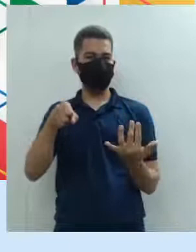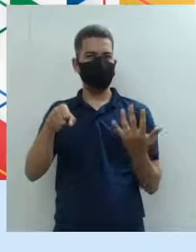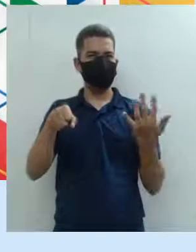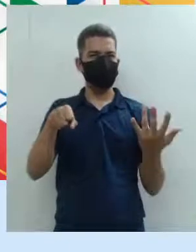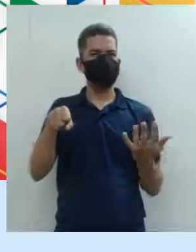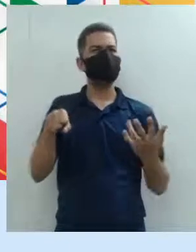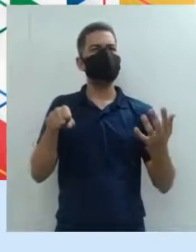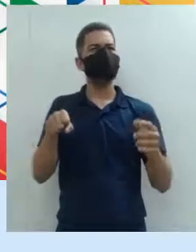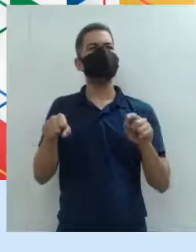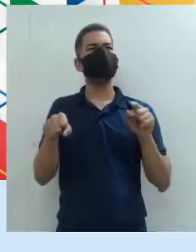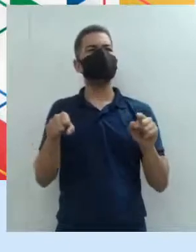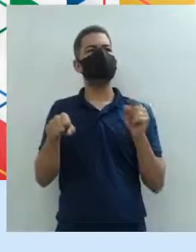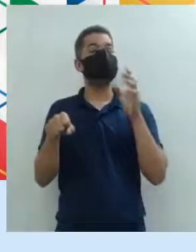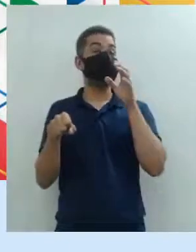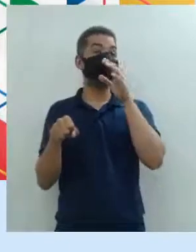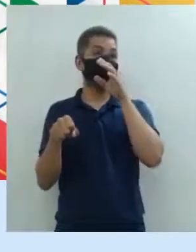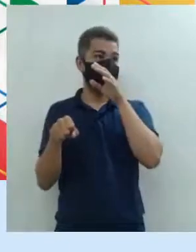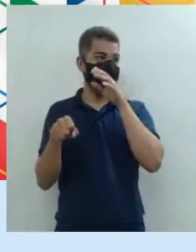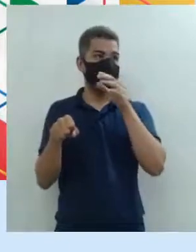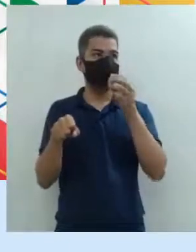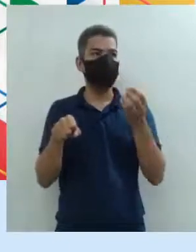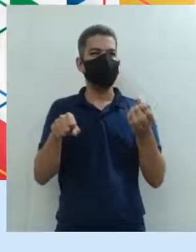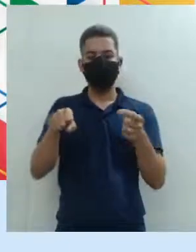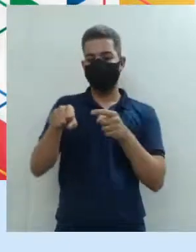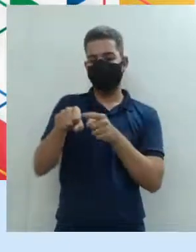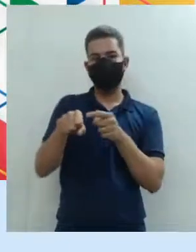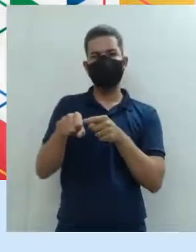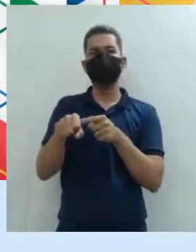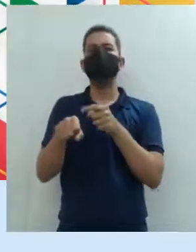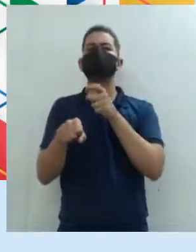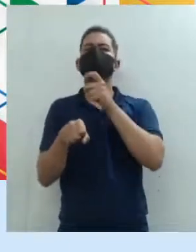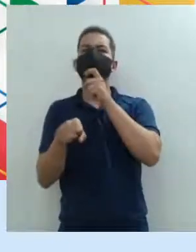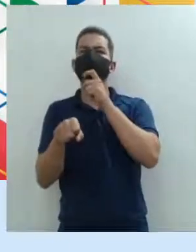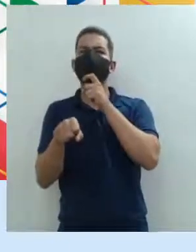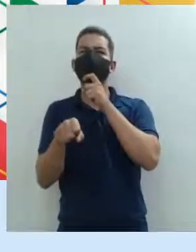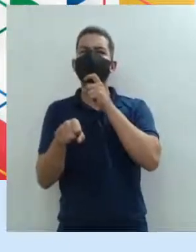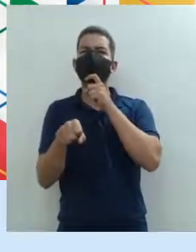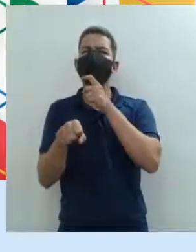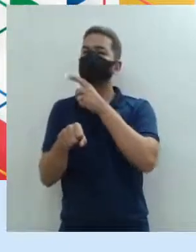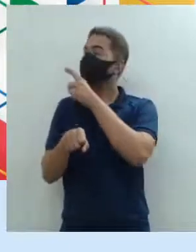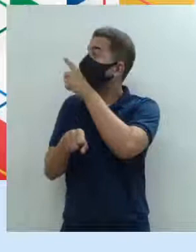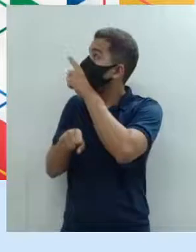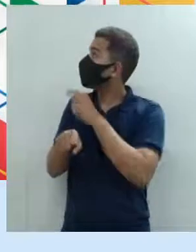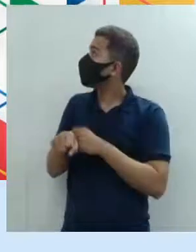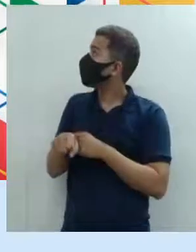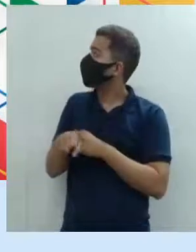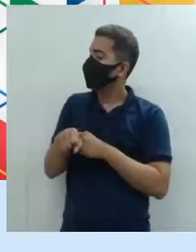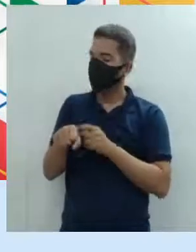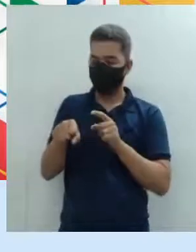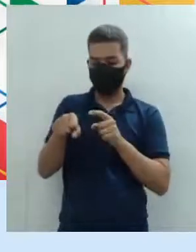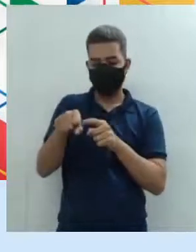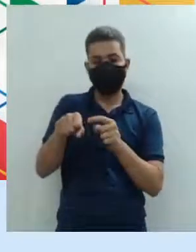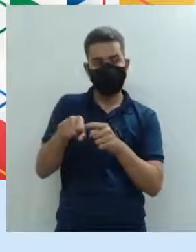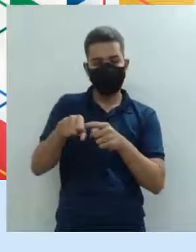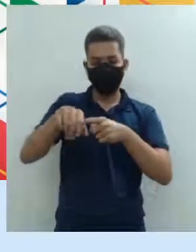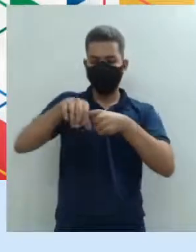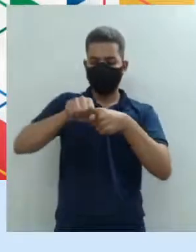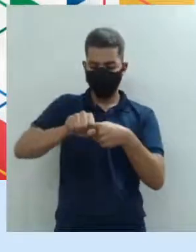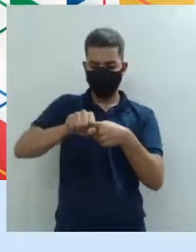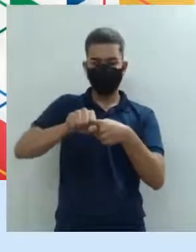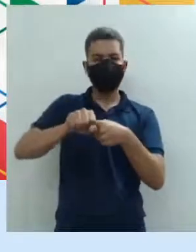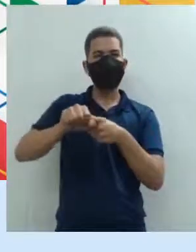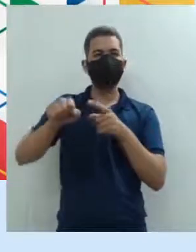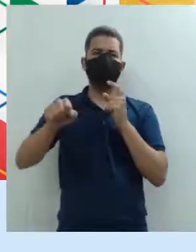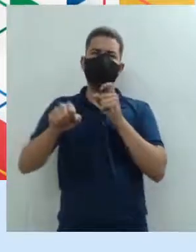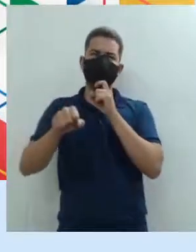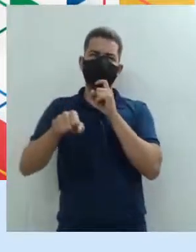mais aquecida está uma temperatura maior, e onde eu estou segurando, né, onde meu amigo está segurando aí, está uma temperatura inferior, o que